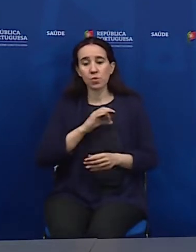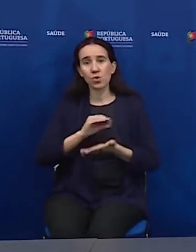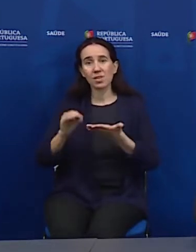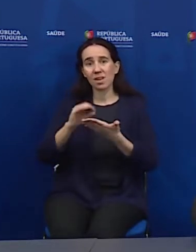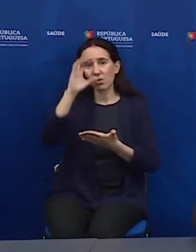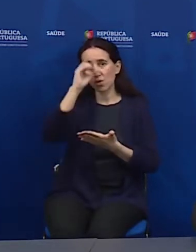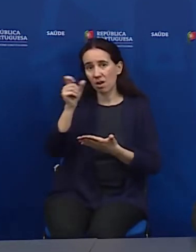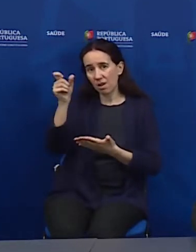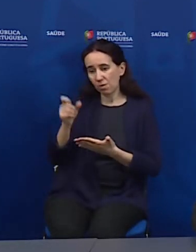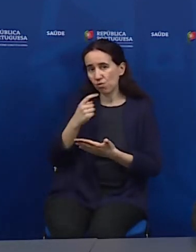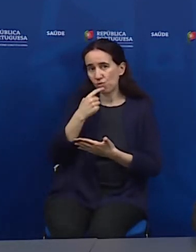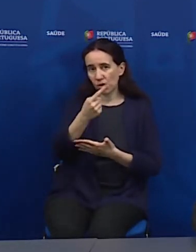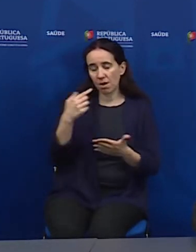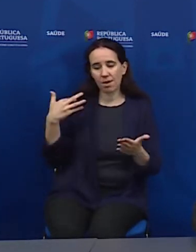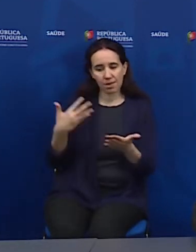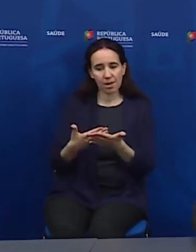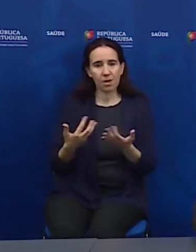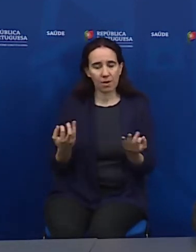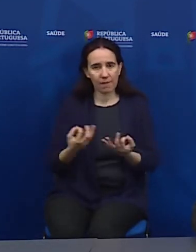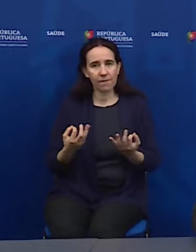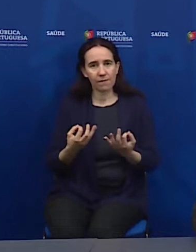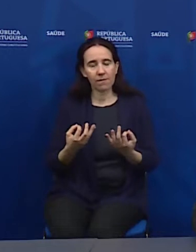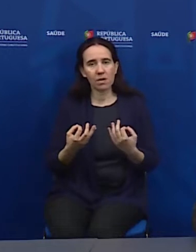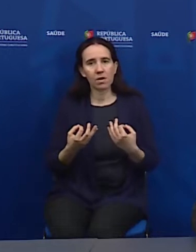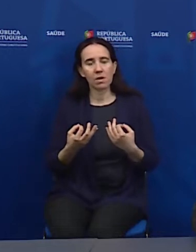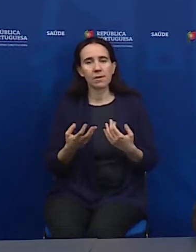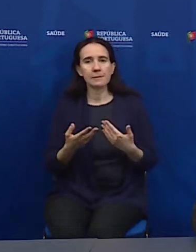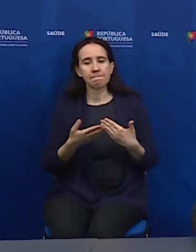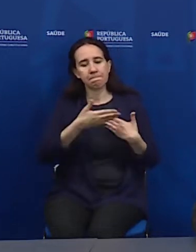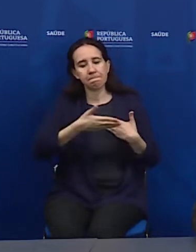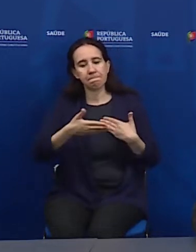Secretário de Estado, até agora temos estado a